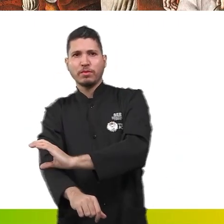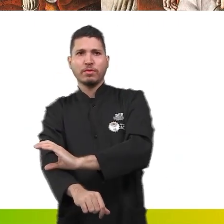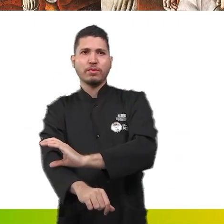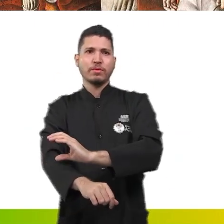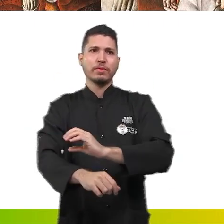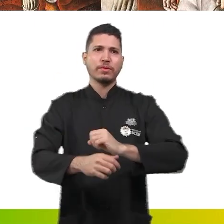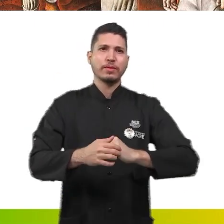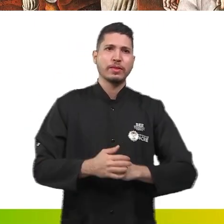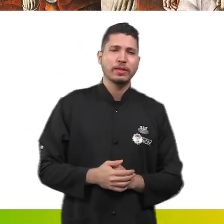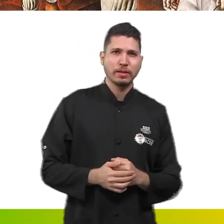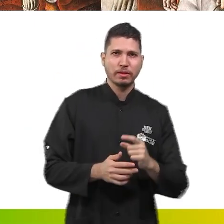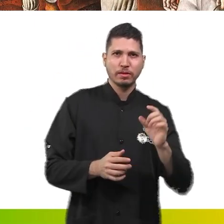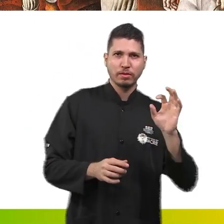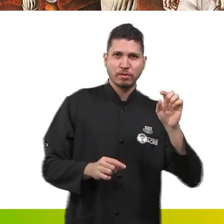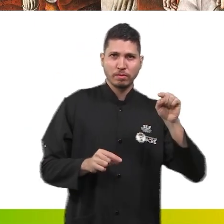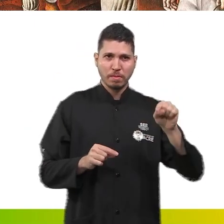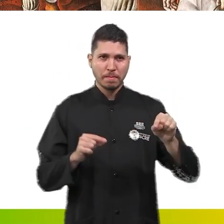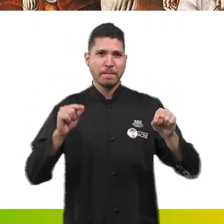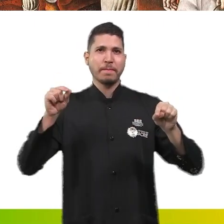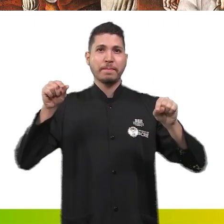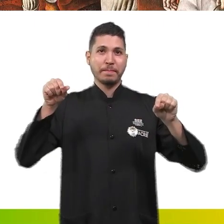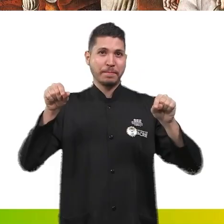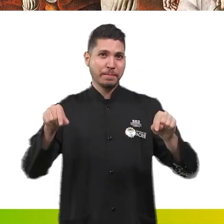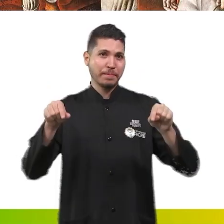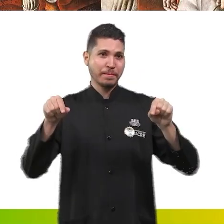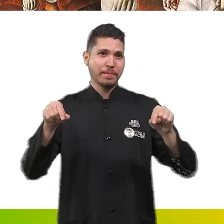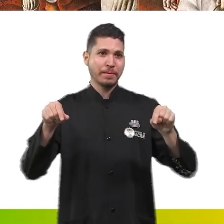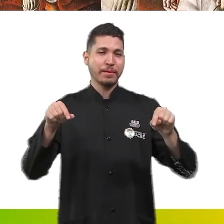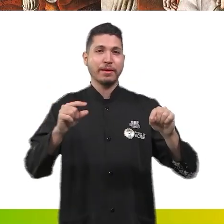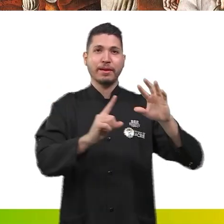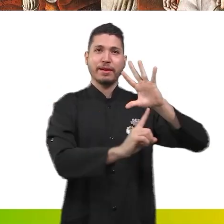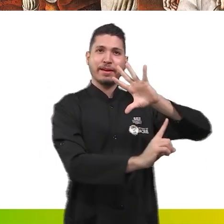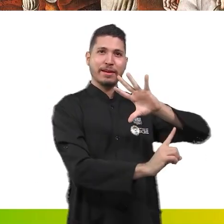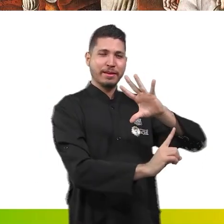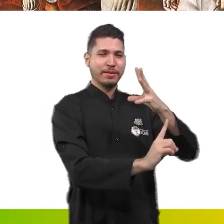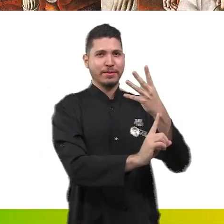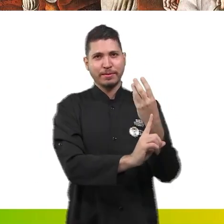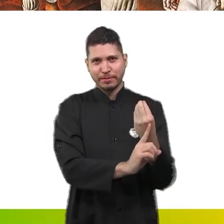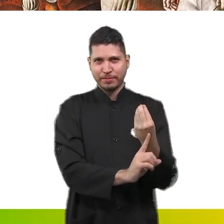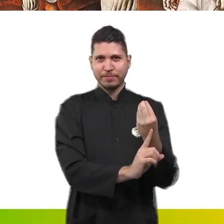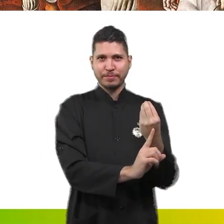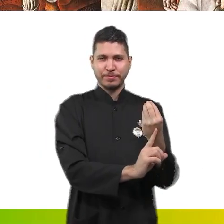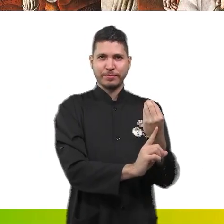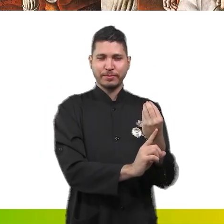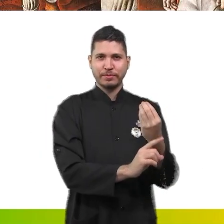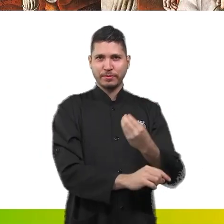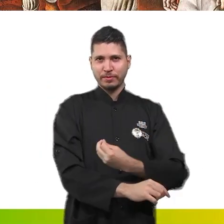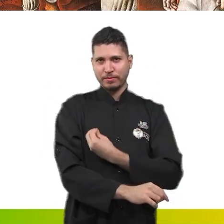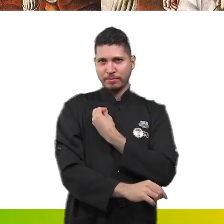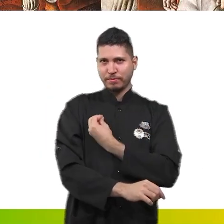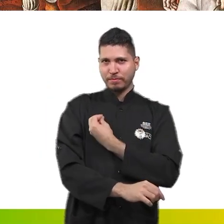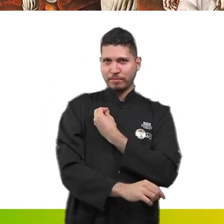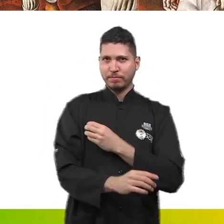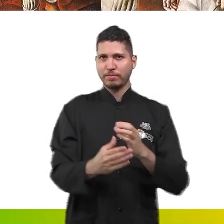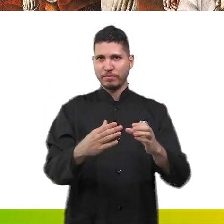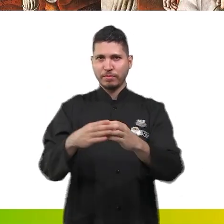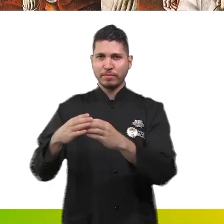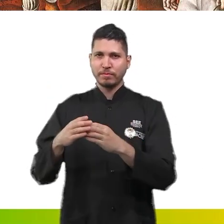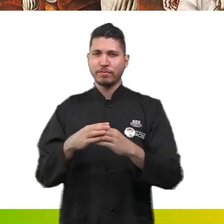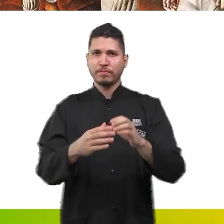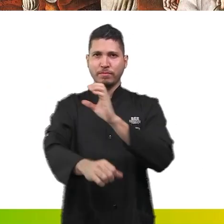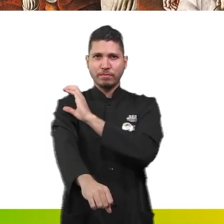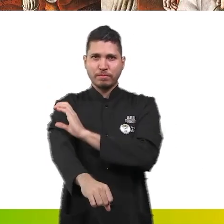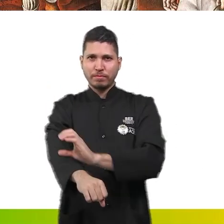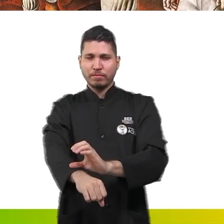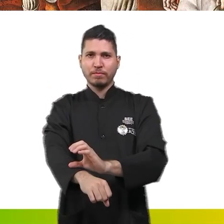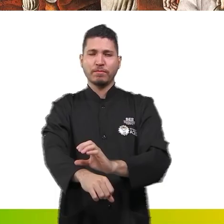história se não fosse através da arte? E ela está presente nas manifestações culturais, traduz